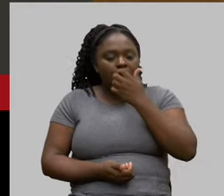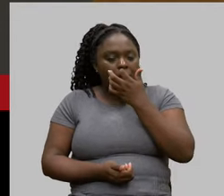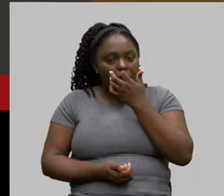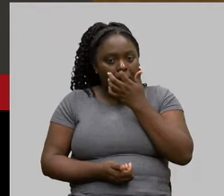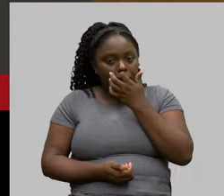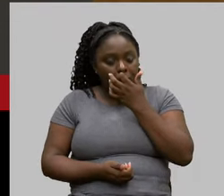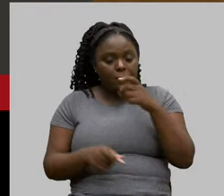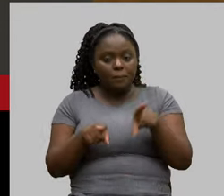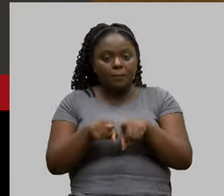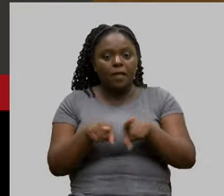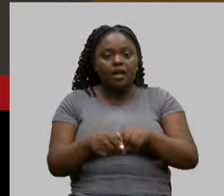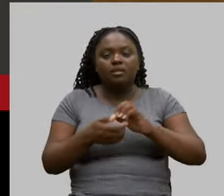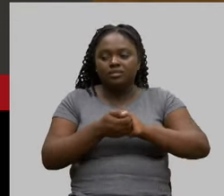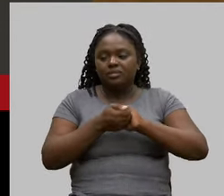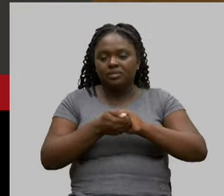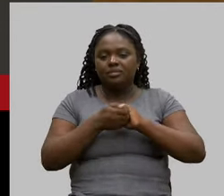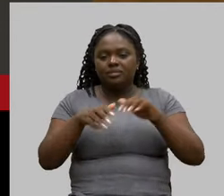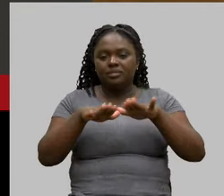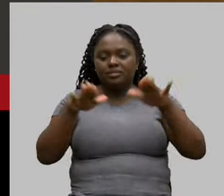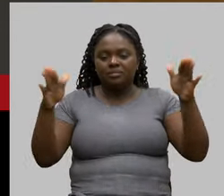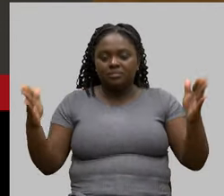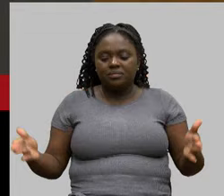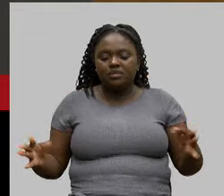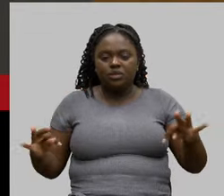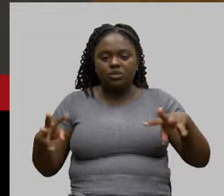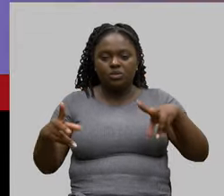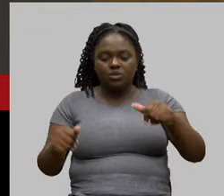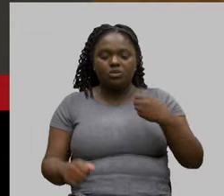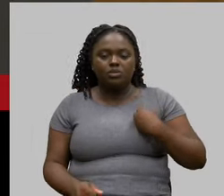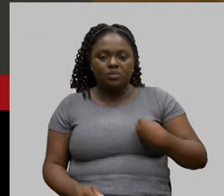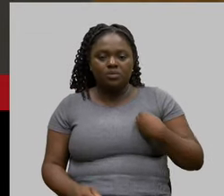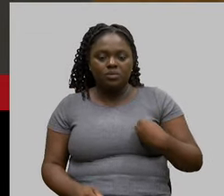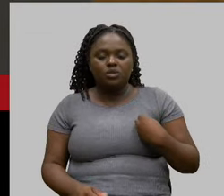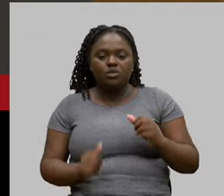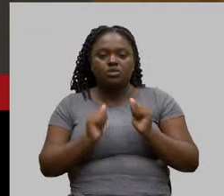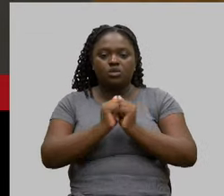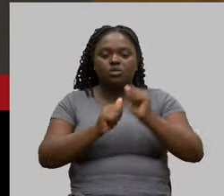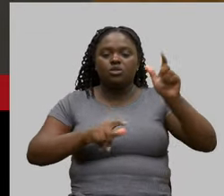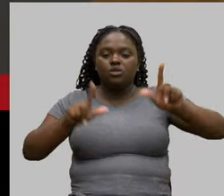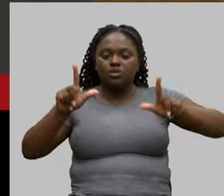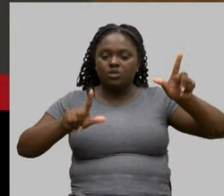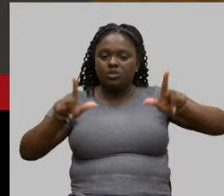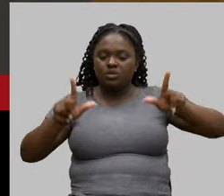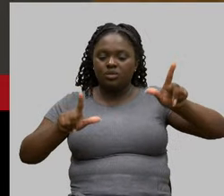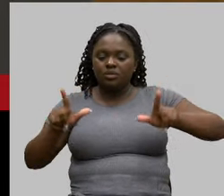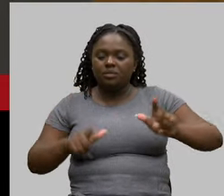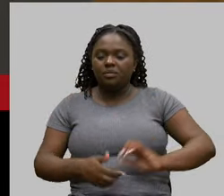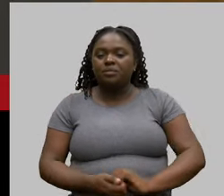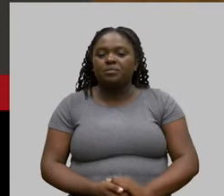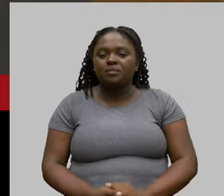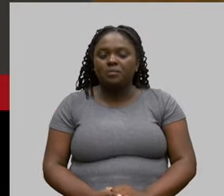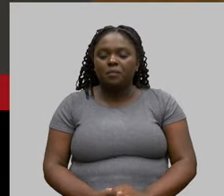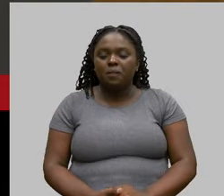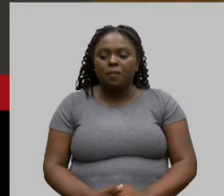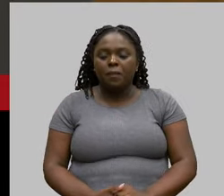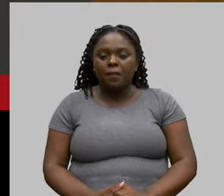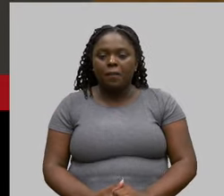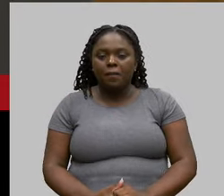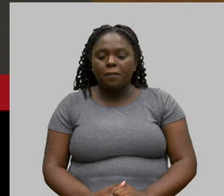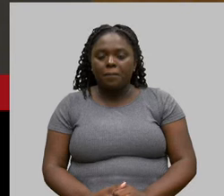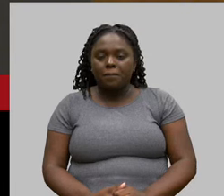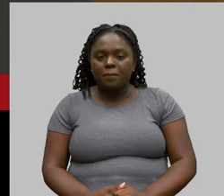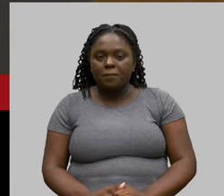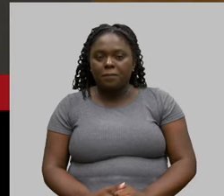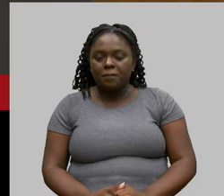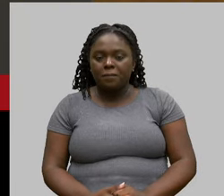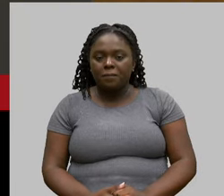mesa e a todos os presentes e que os acompanham pela TV eh É com